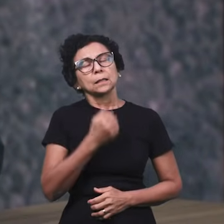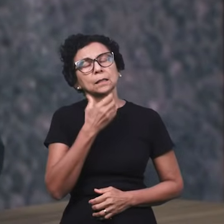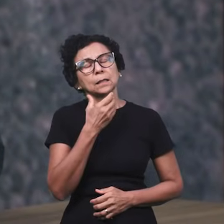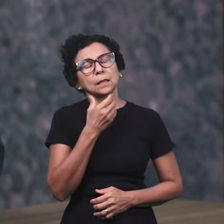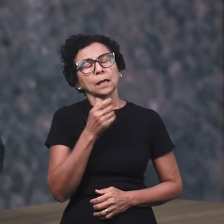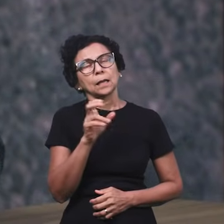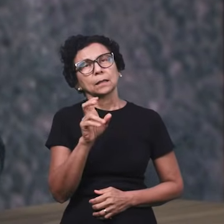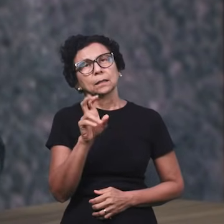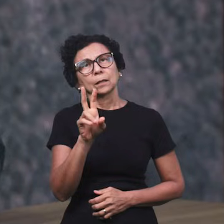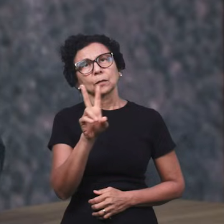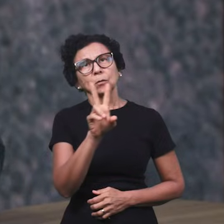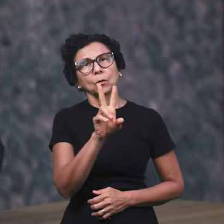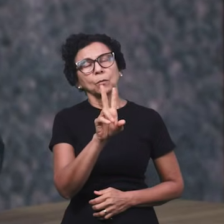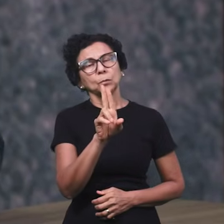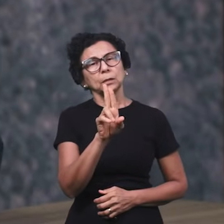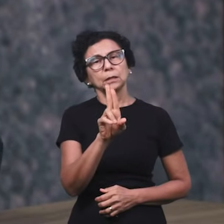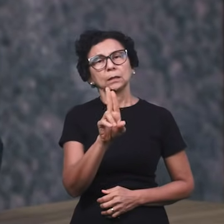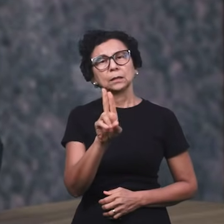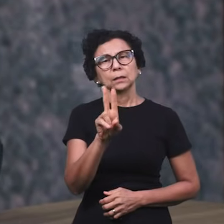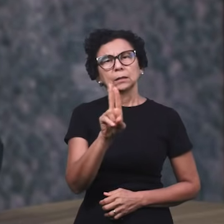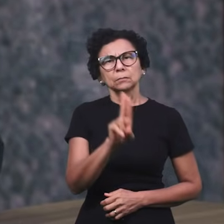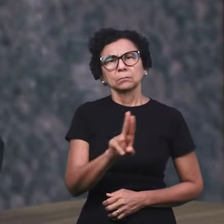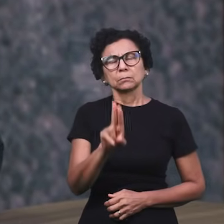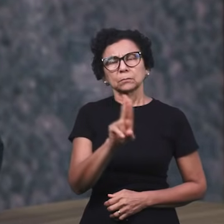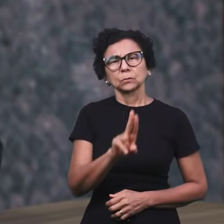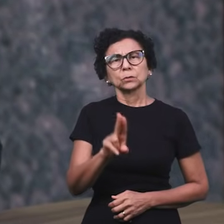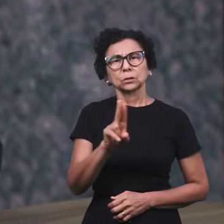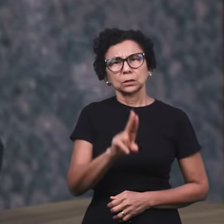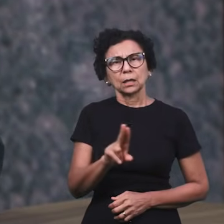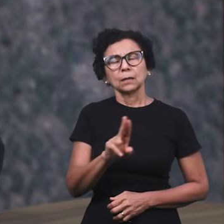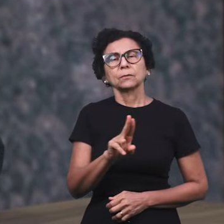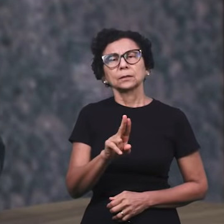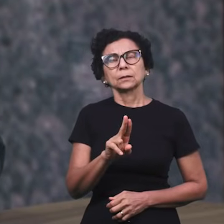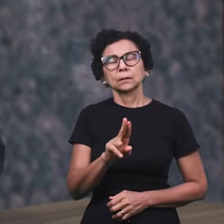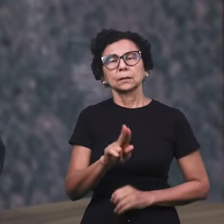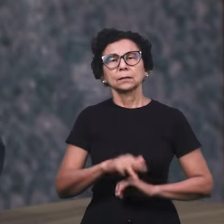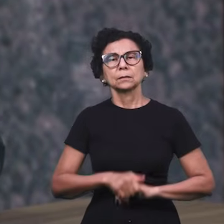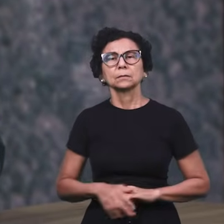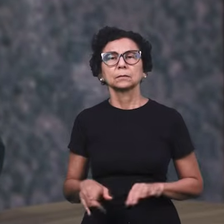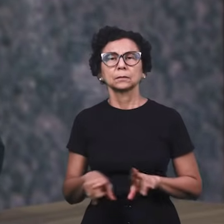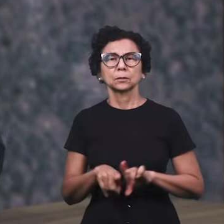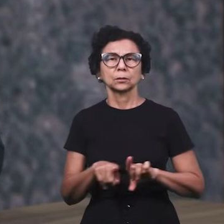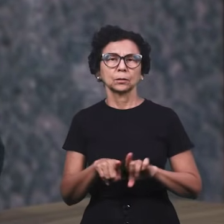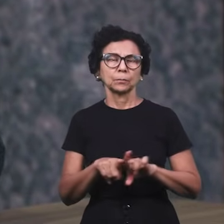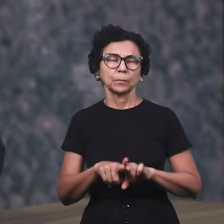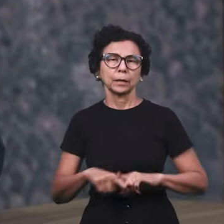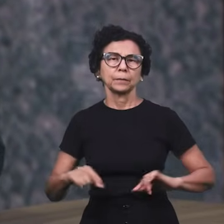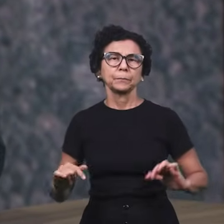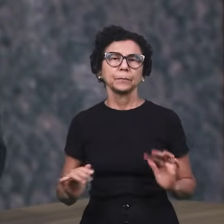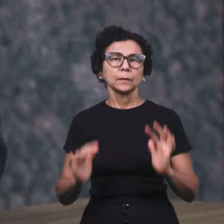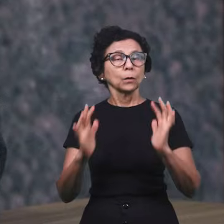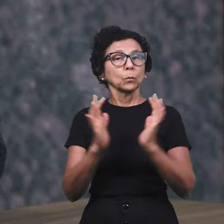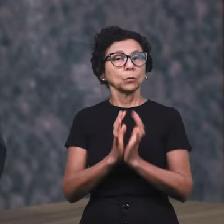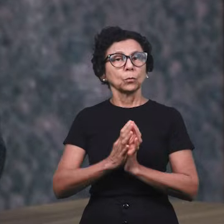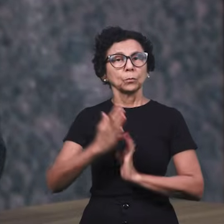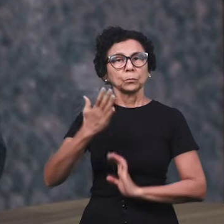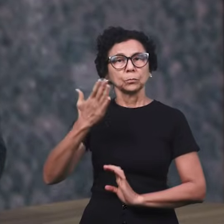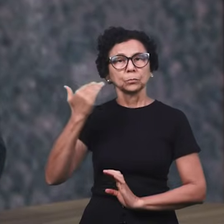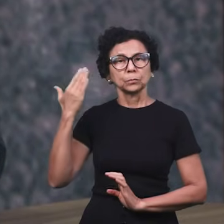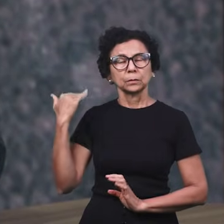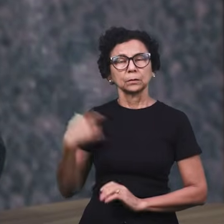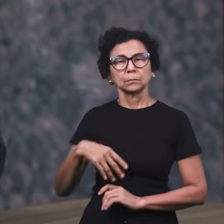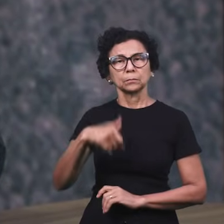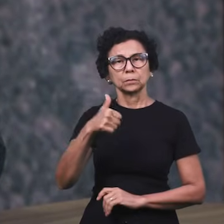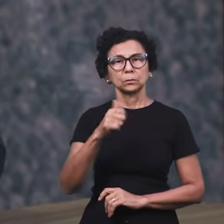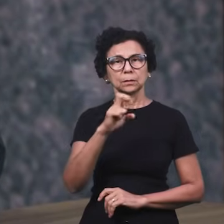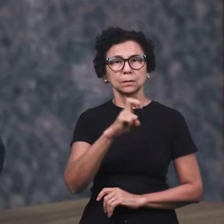os calvinistas na França. Então havia crentes, havia protestantes, havia servos de Deus no grupo que veio aqui para o Brasil, que ficou